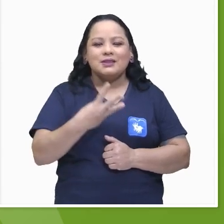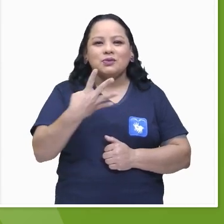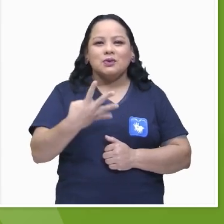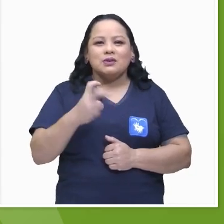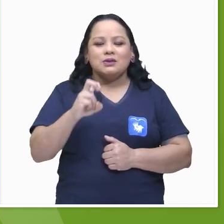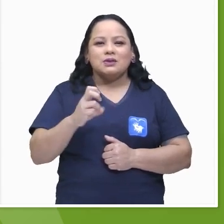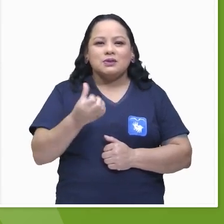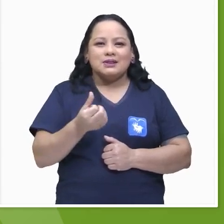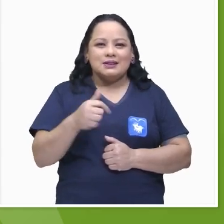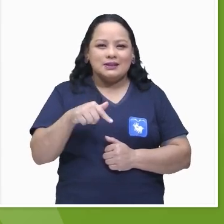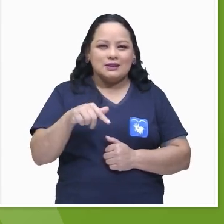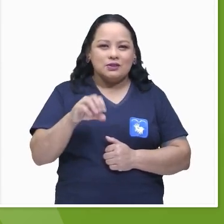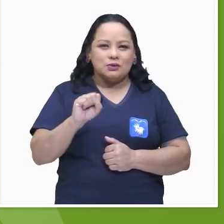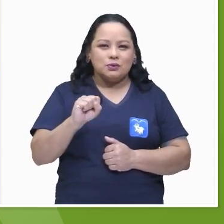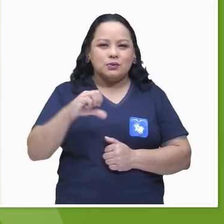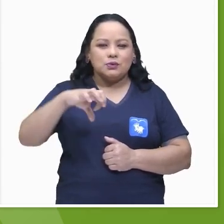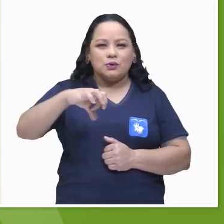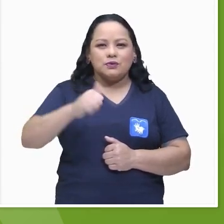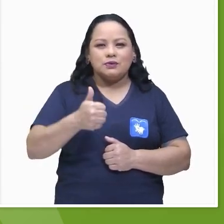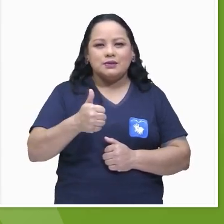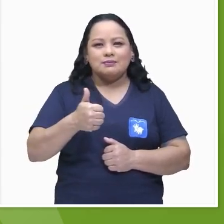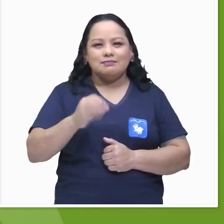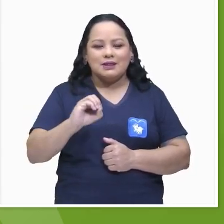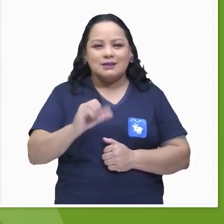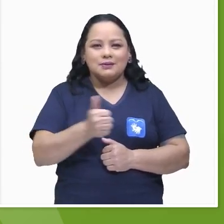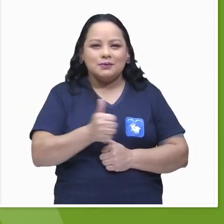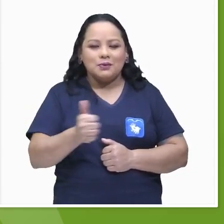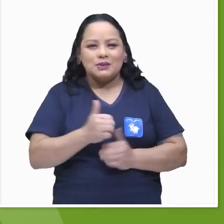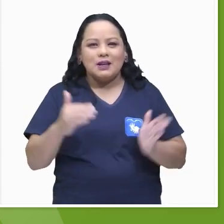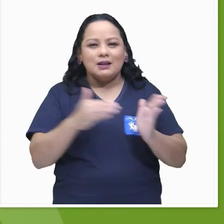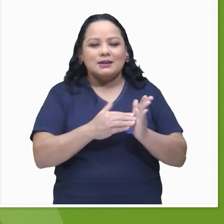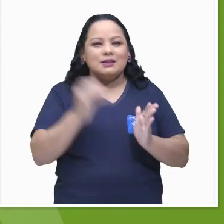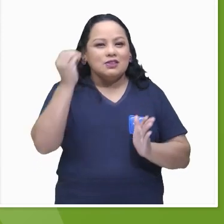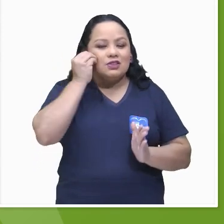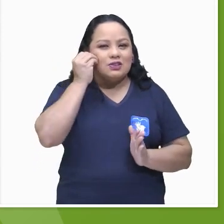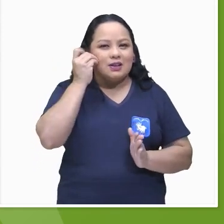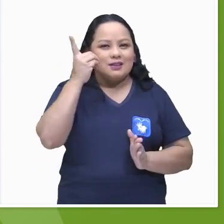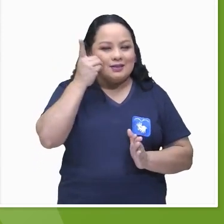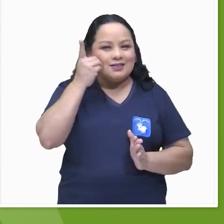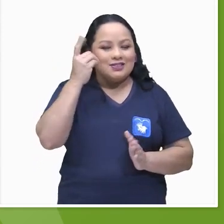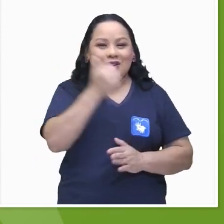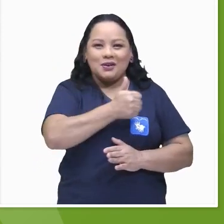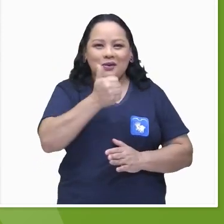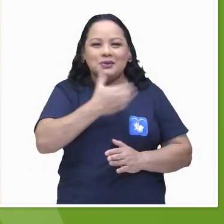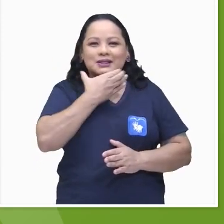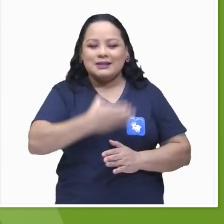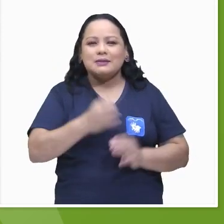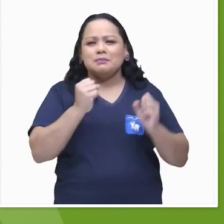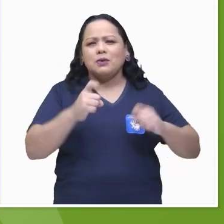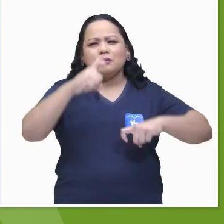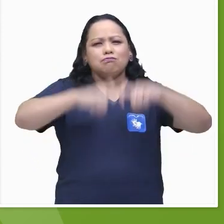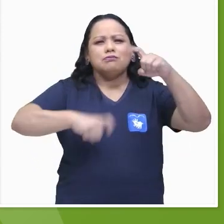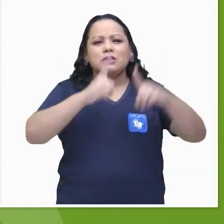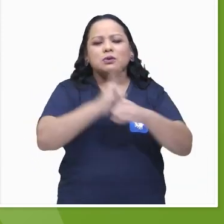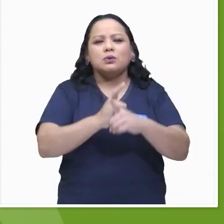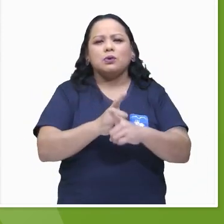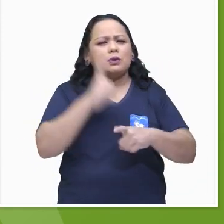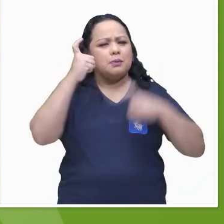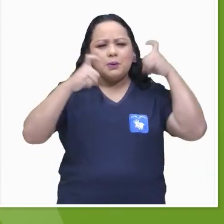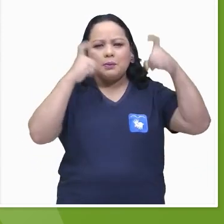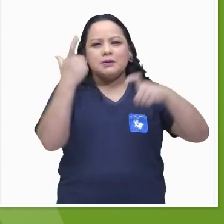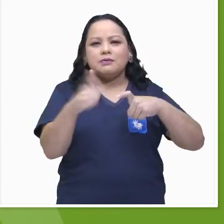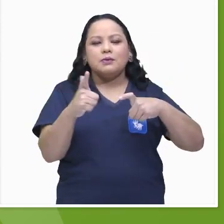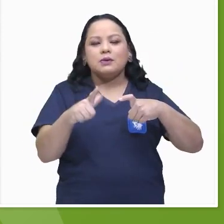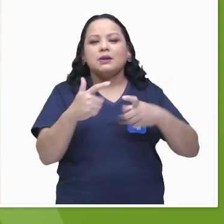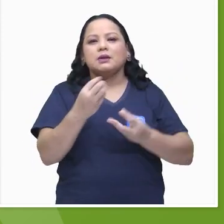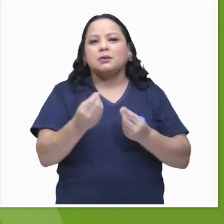6, 7, 8, 9, 10, 11. Até o dia 11 de dezembro, ela pode ter relações sexuais sem se preocupar,